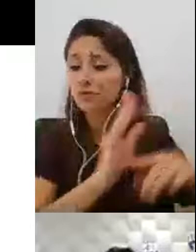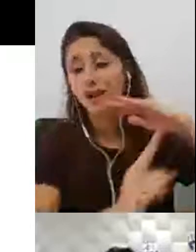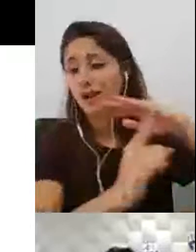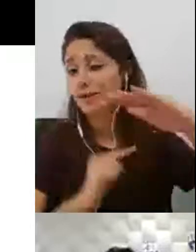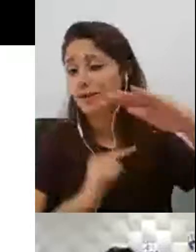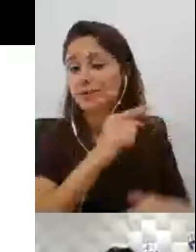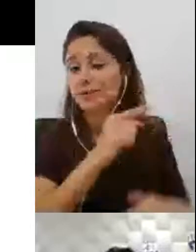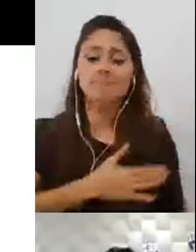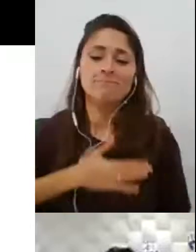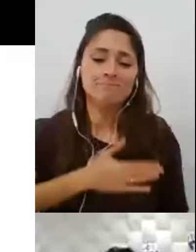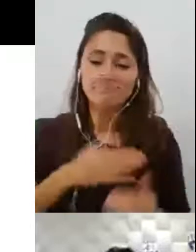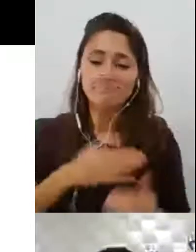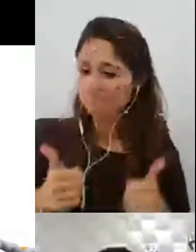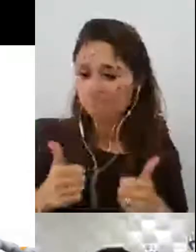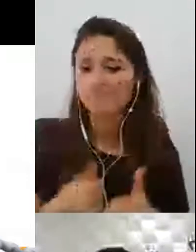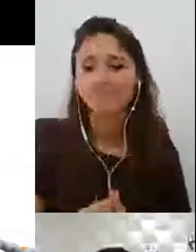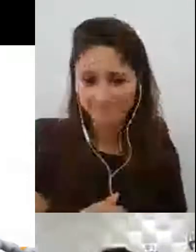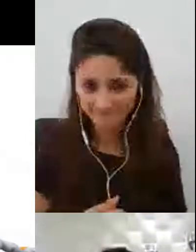do cliente final.